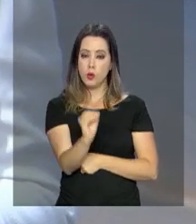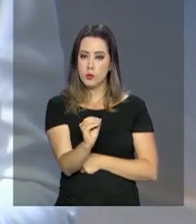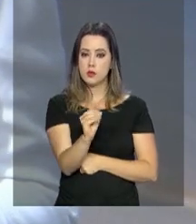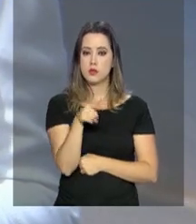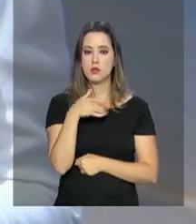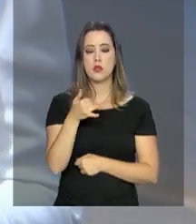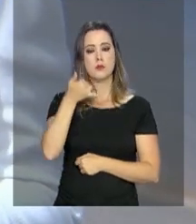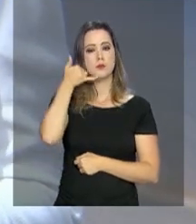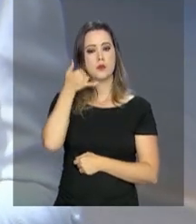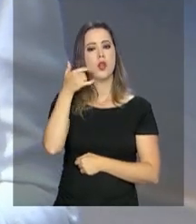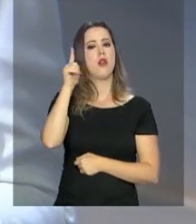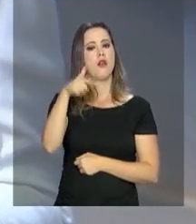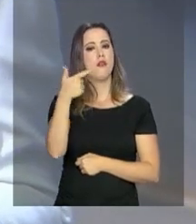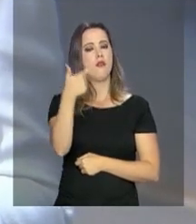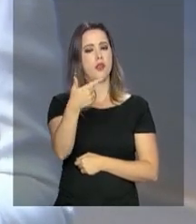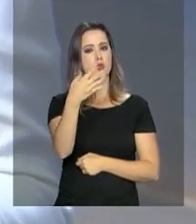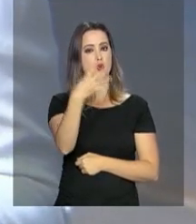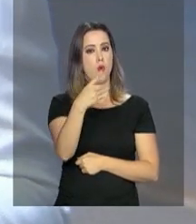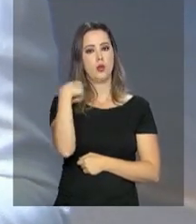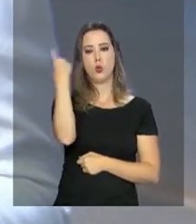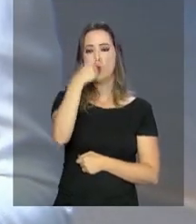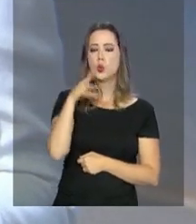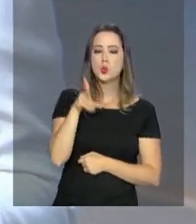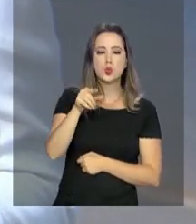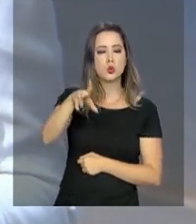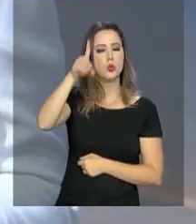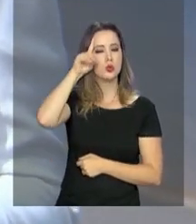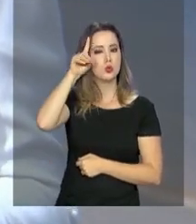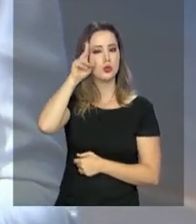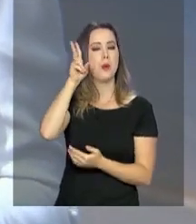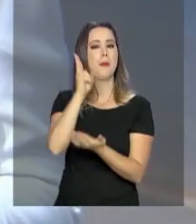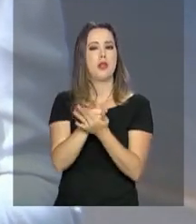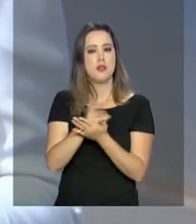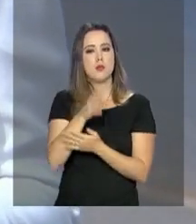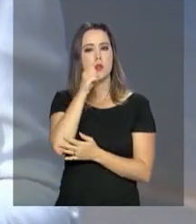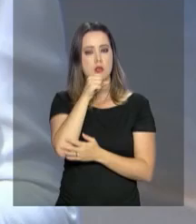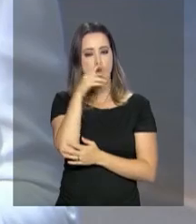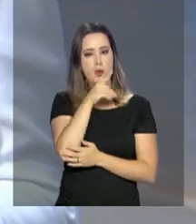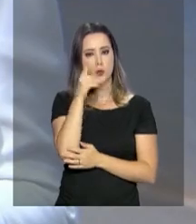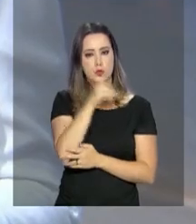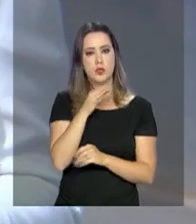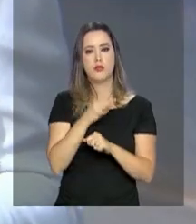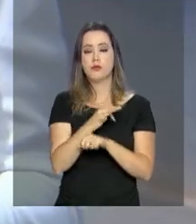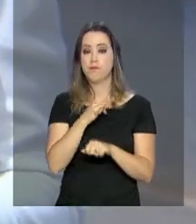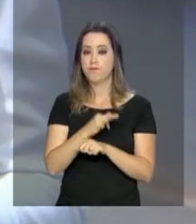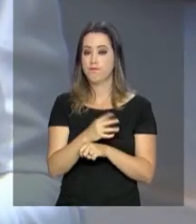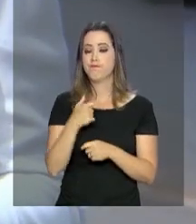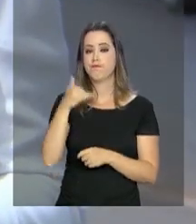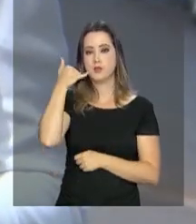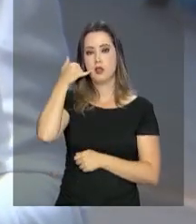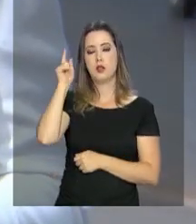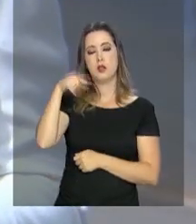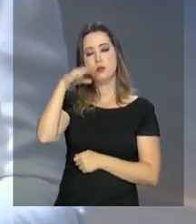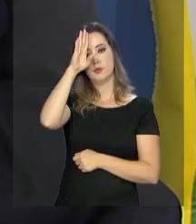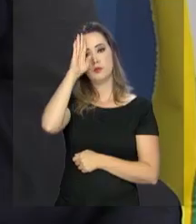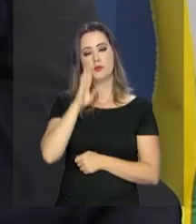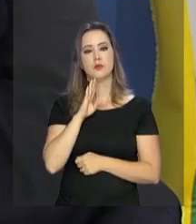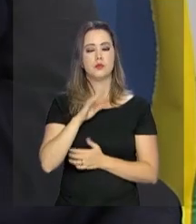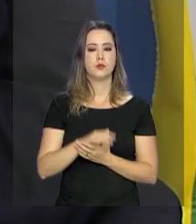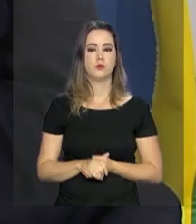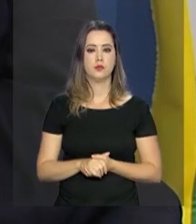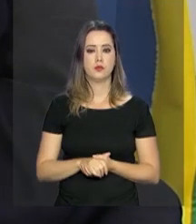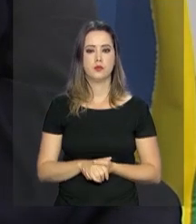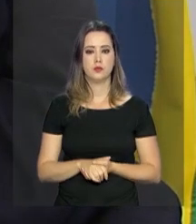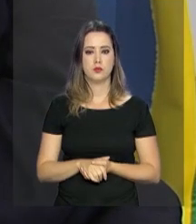telefônica funciona 24 horas todos os dias incluindo feriados e fins de semana a ligação é gratuita de